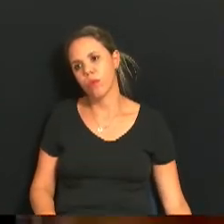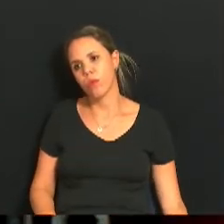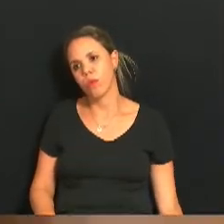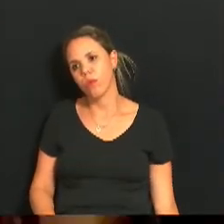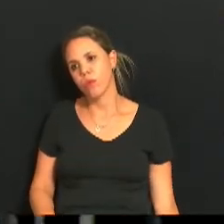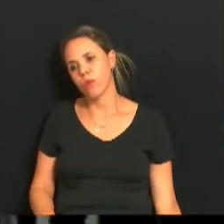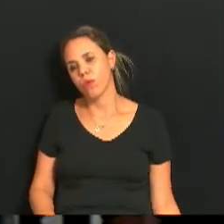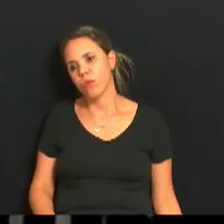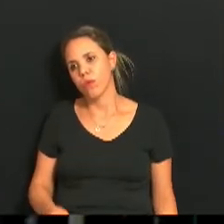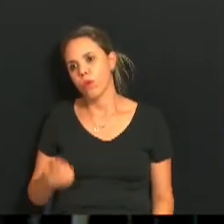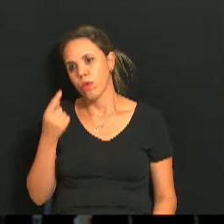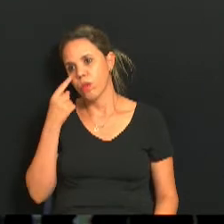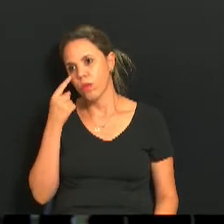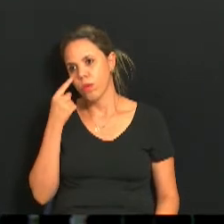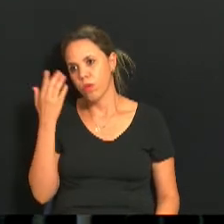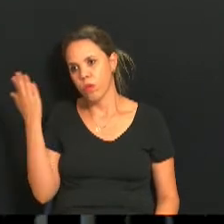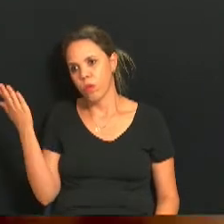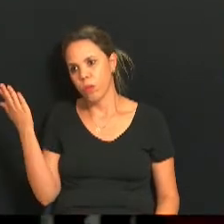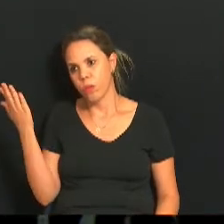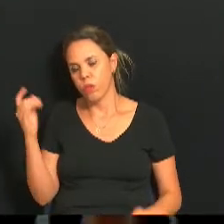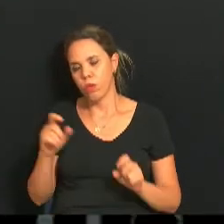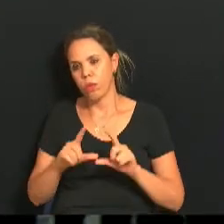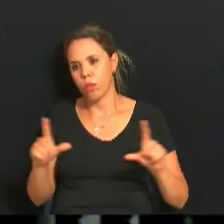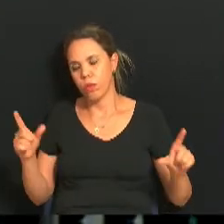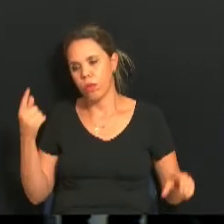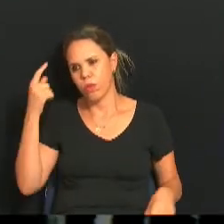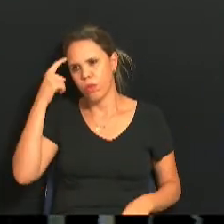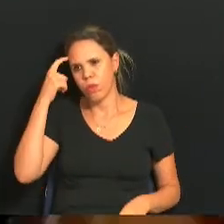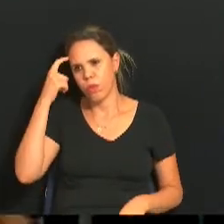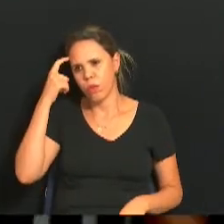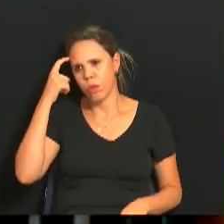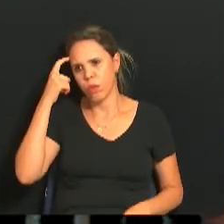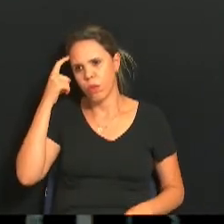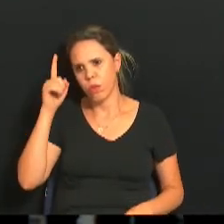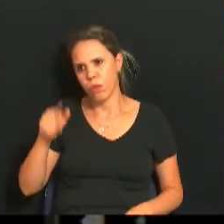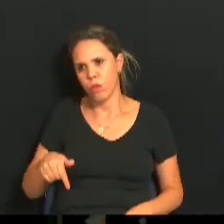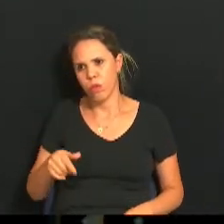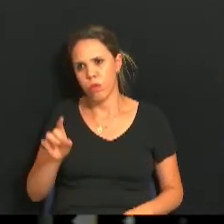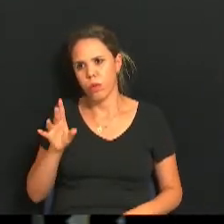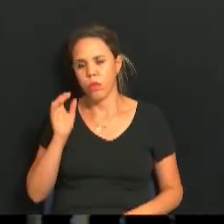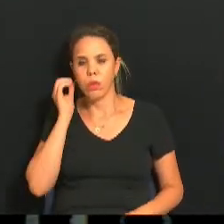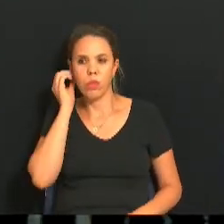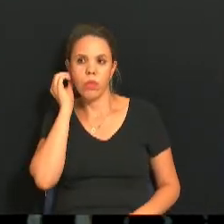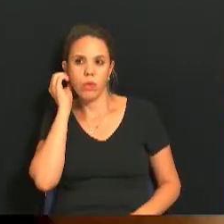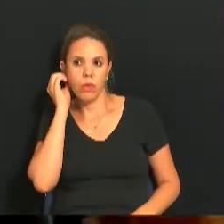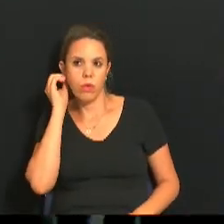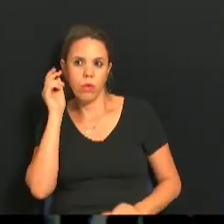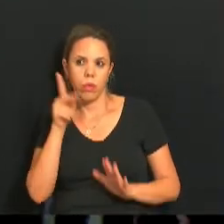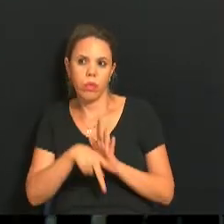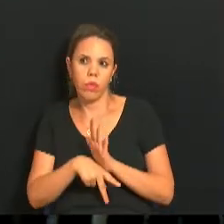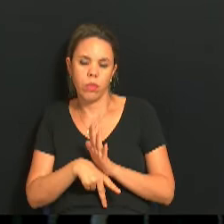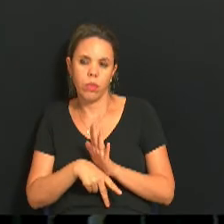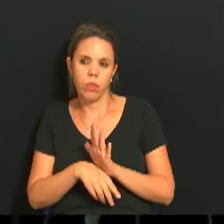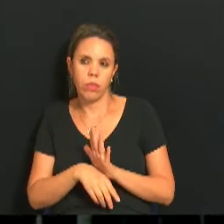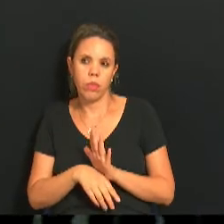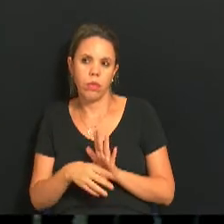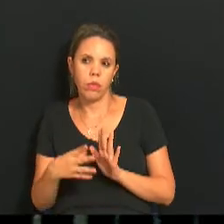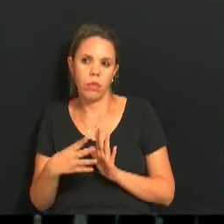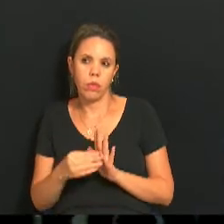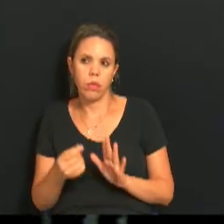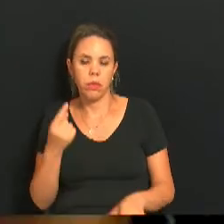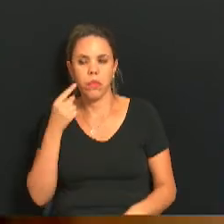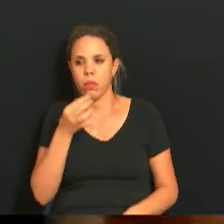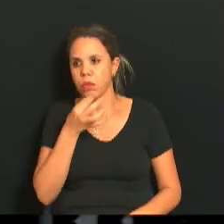apresentação aqui para que vocês vejam nos outros Nós pensamos mas veja é apenas um projeto conceitual uma